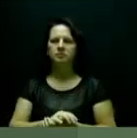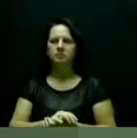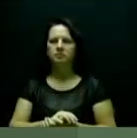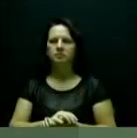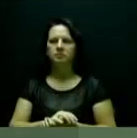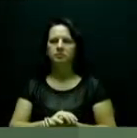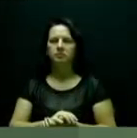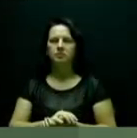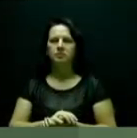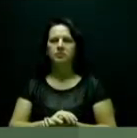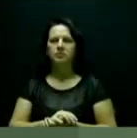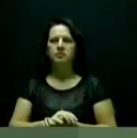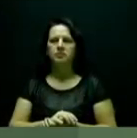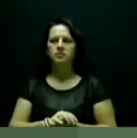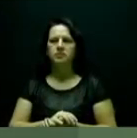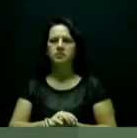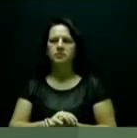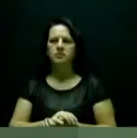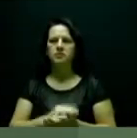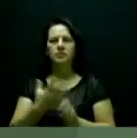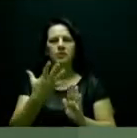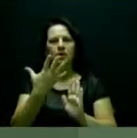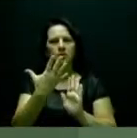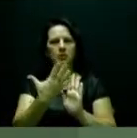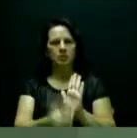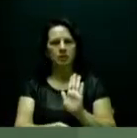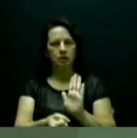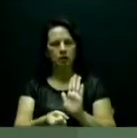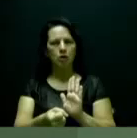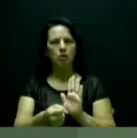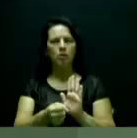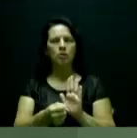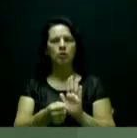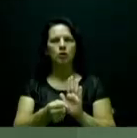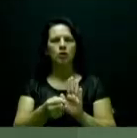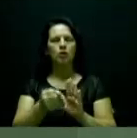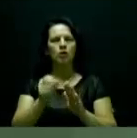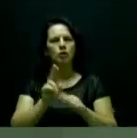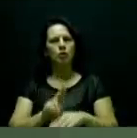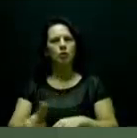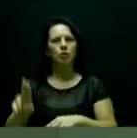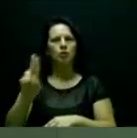da aprovação e a permissão de uso por uma entidade